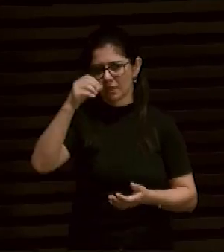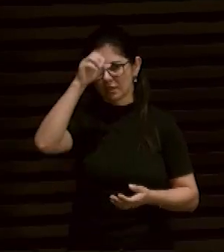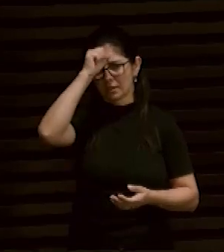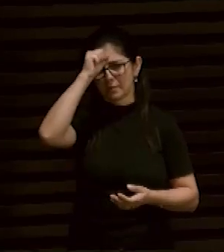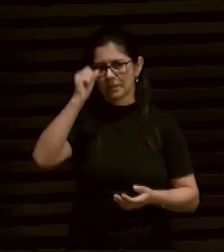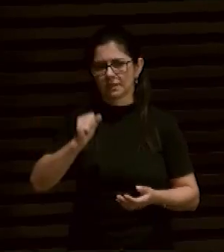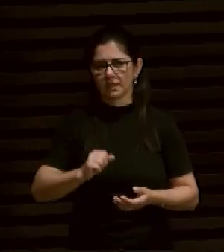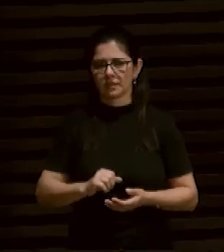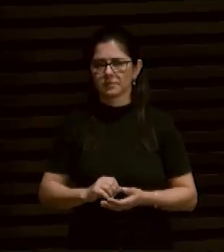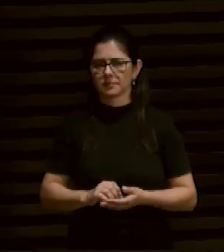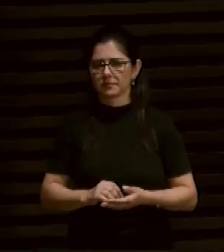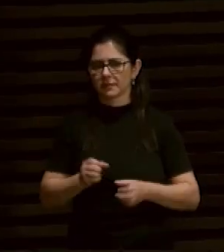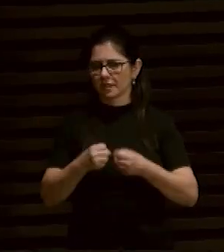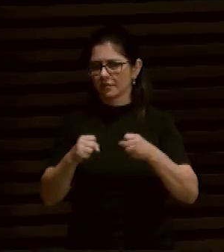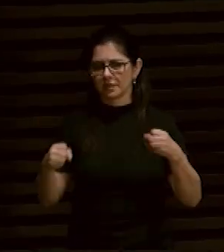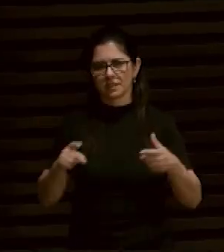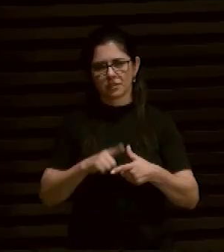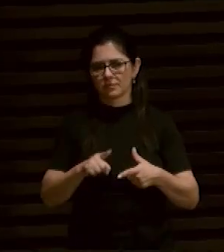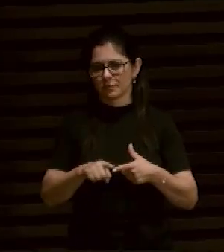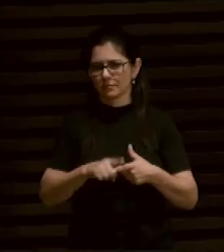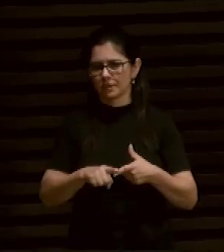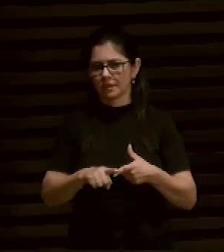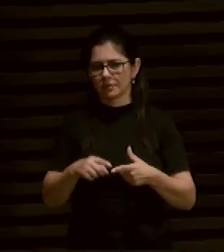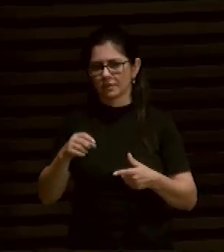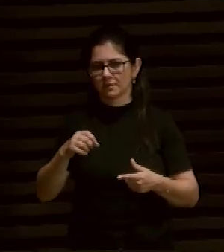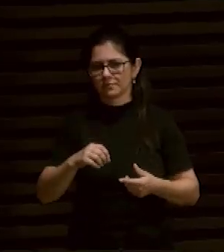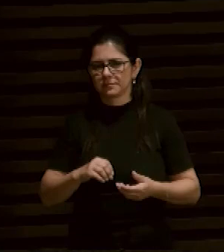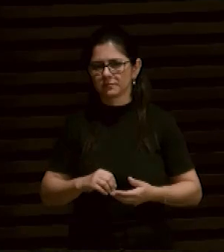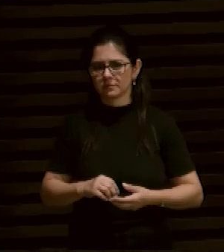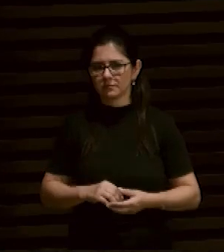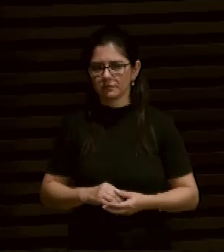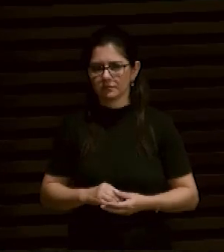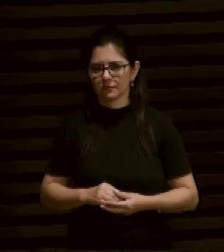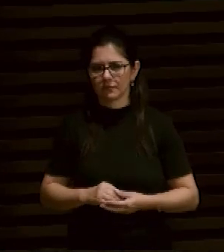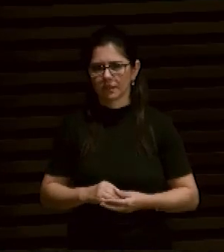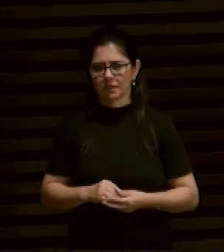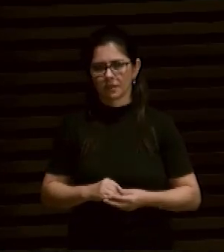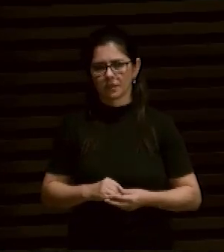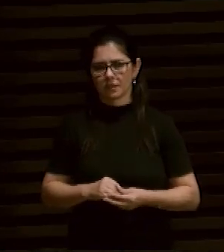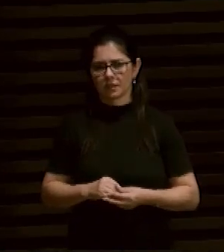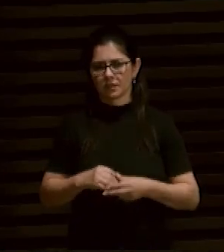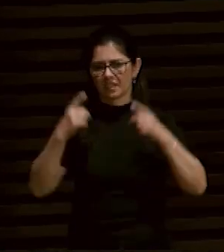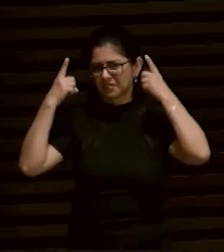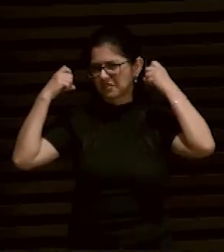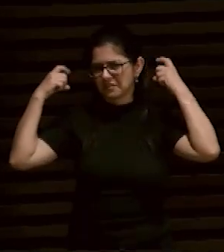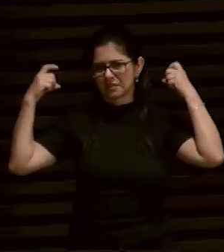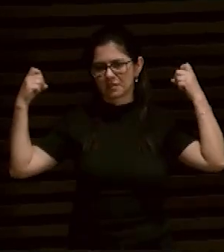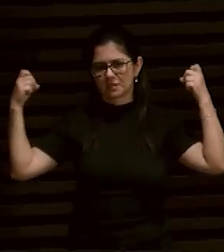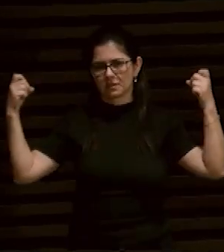grande problema da cidade de Nínive, que era a violência que havia em suas mãos. Lembra que o texto no capítulo